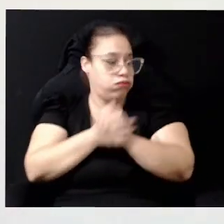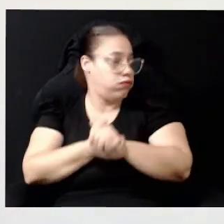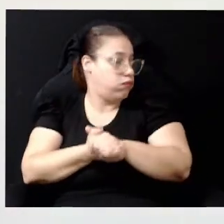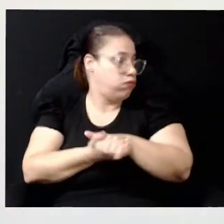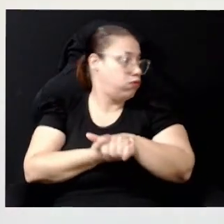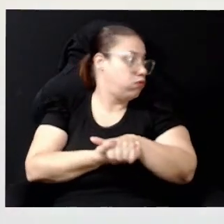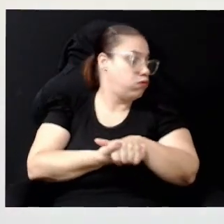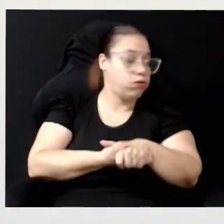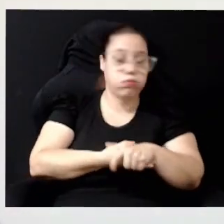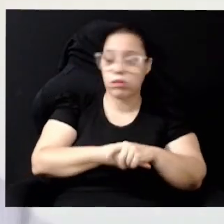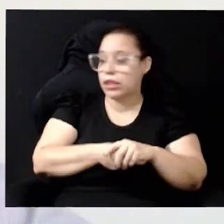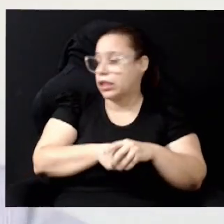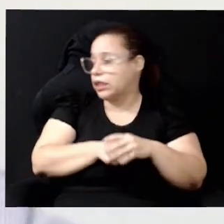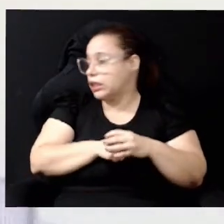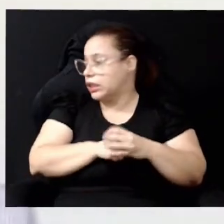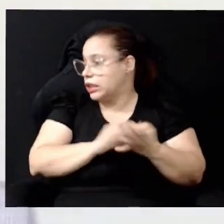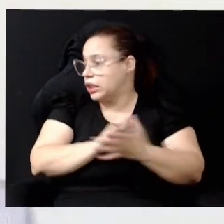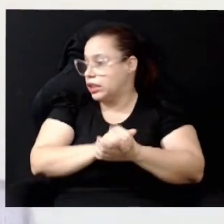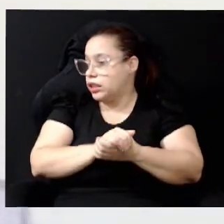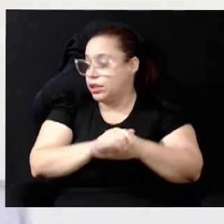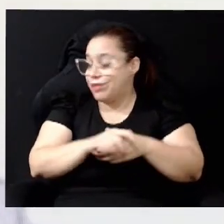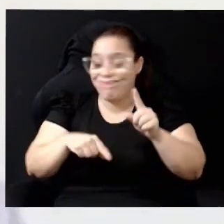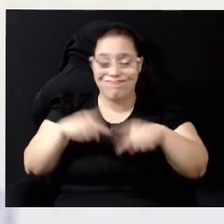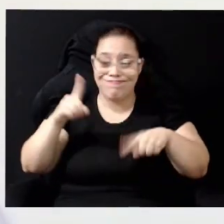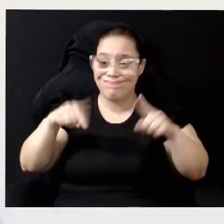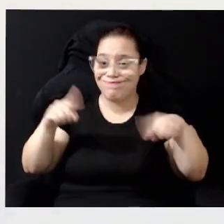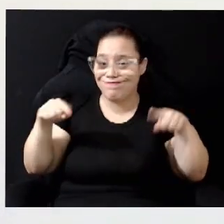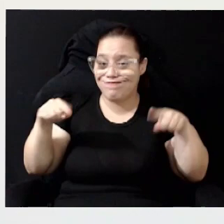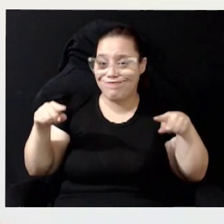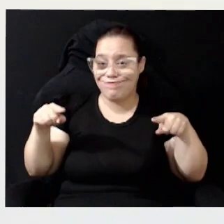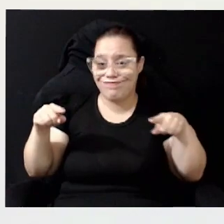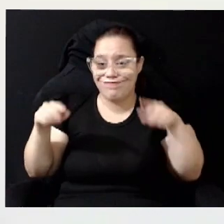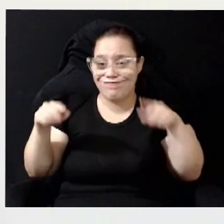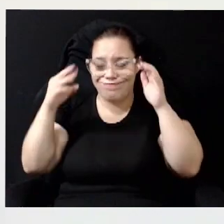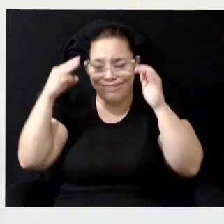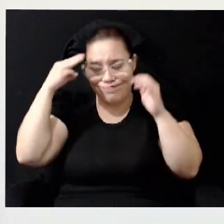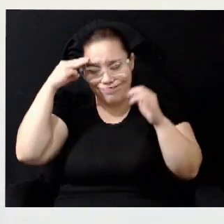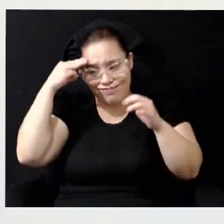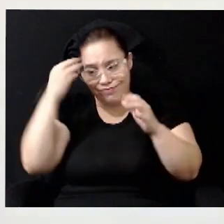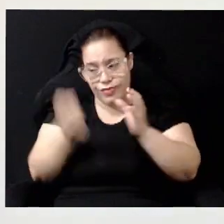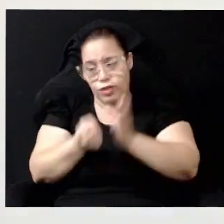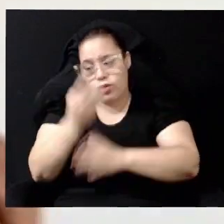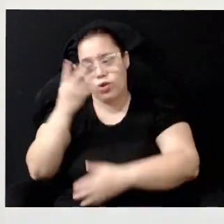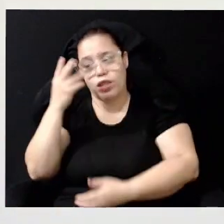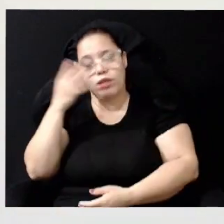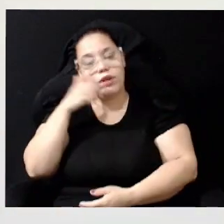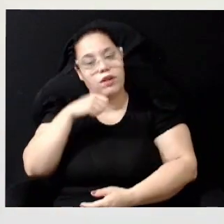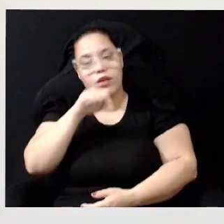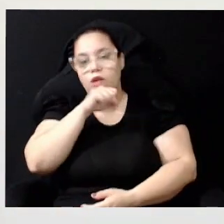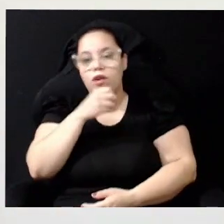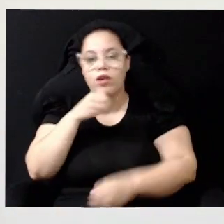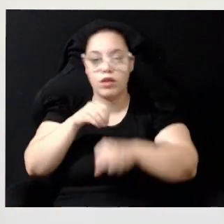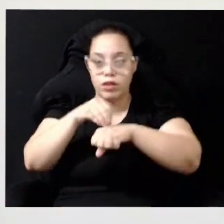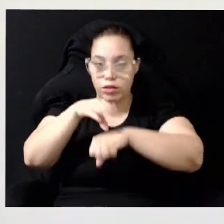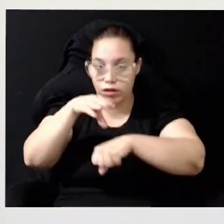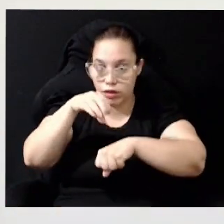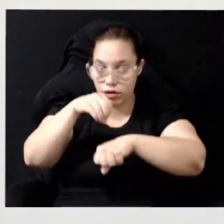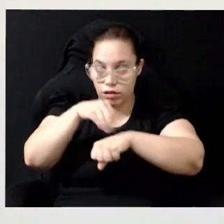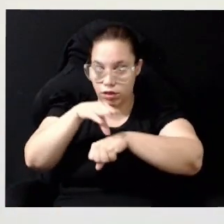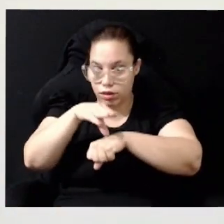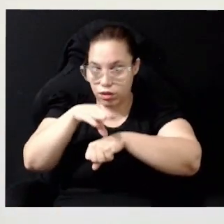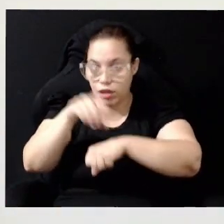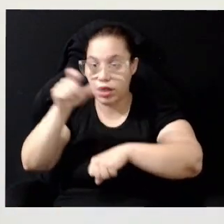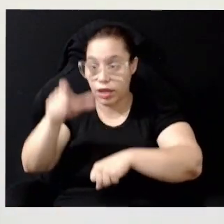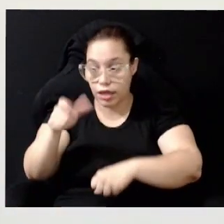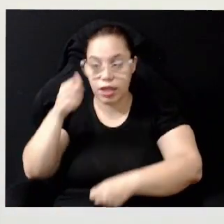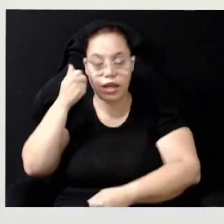pessoas, né? Então, uma série de gatilhos emocionais também surgem para esses pais. Então, a dica para esses